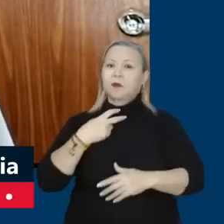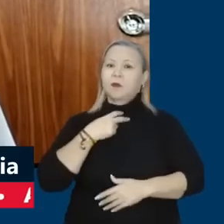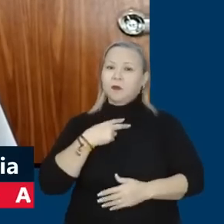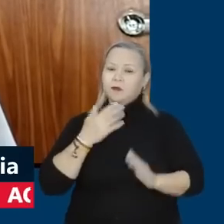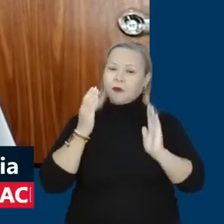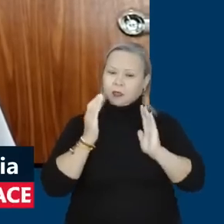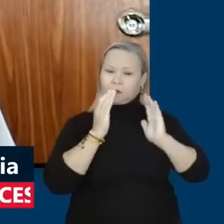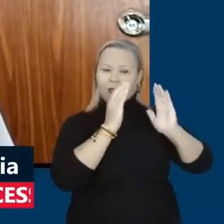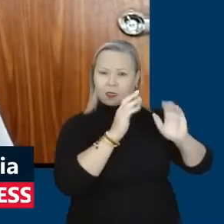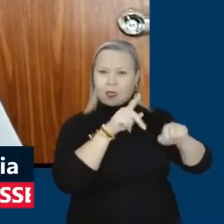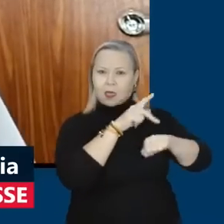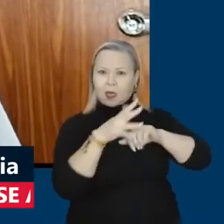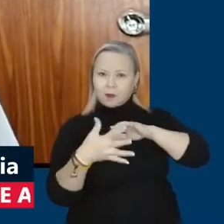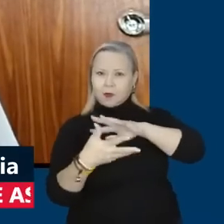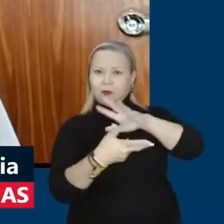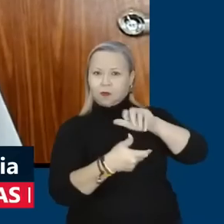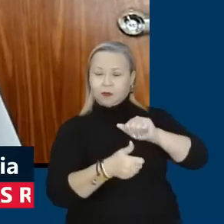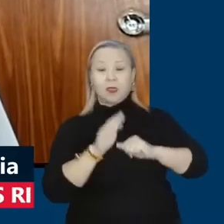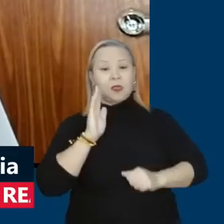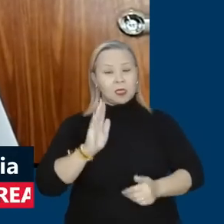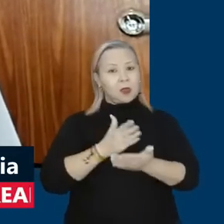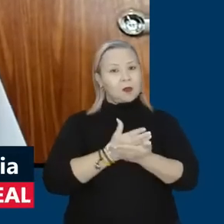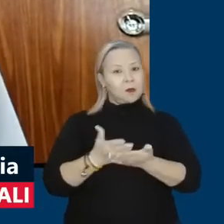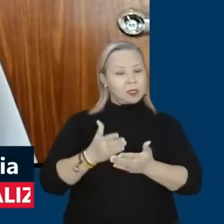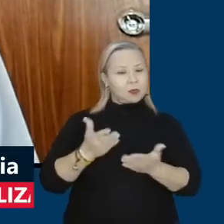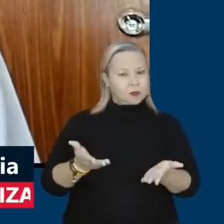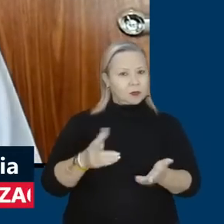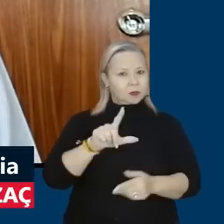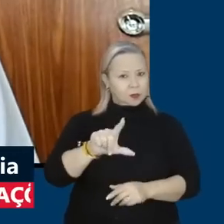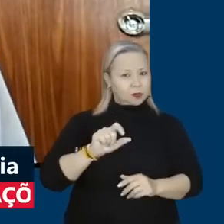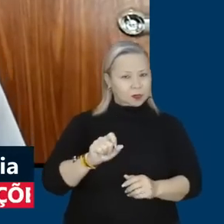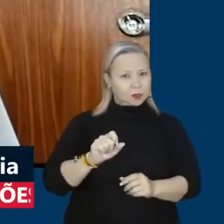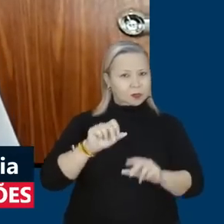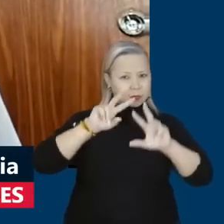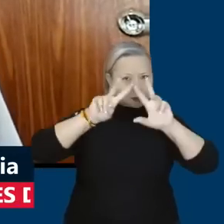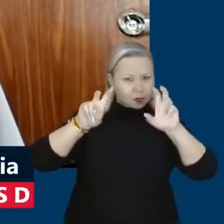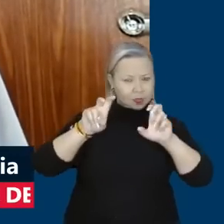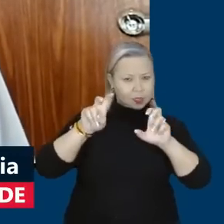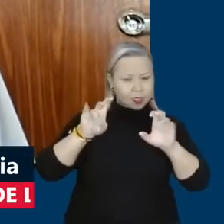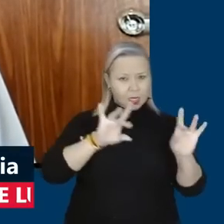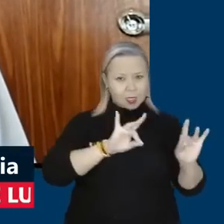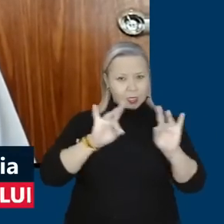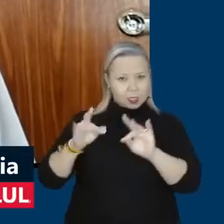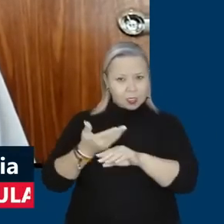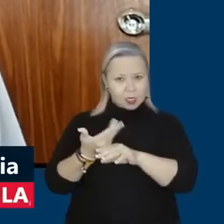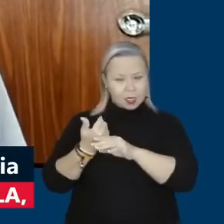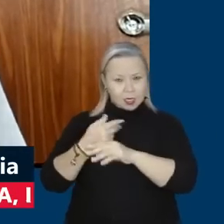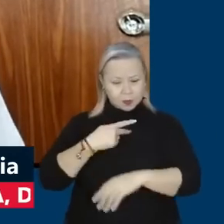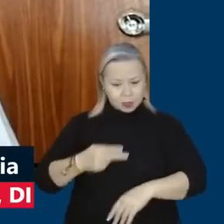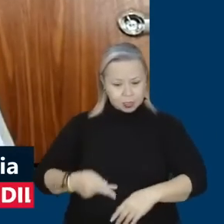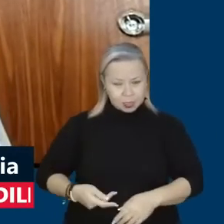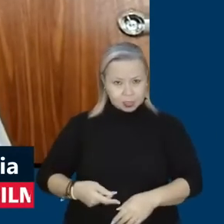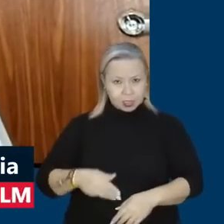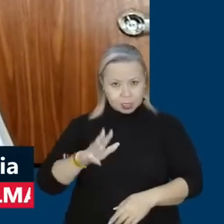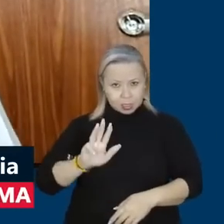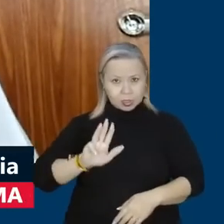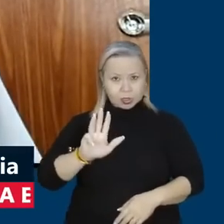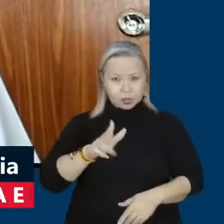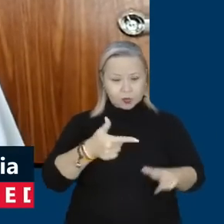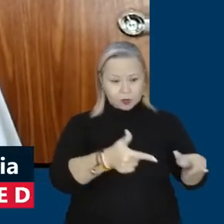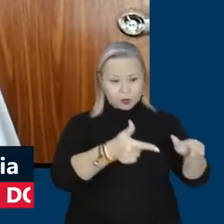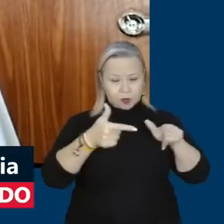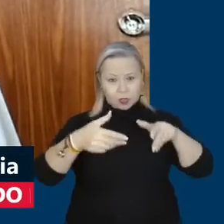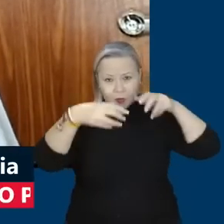do mundo. Isso já começou. Eu quero ressaltar para quem está nos assistindo que, antes do presidente Lula efetivamente tomar